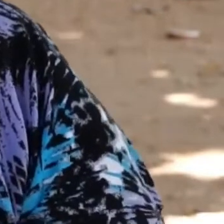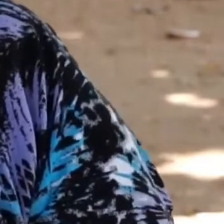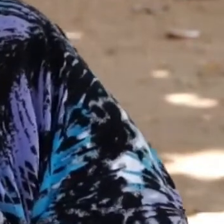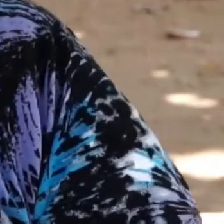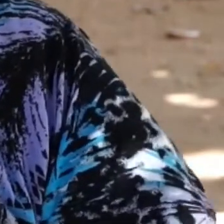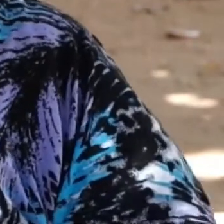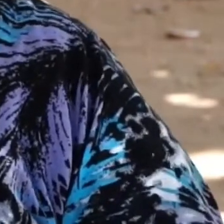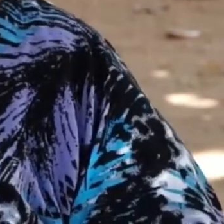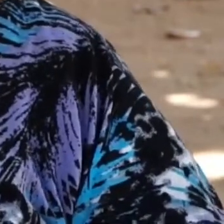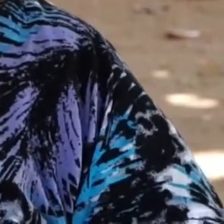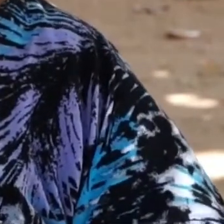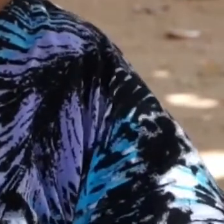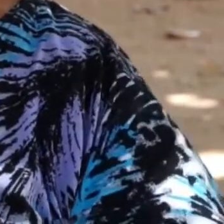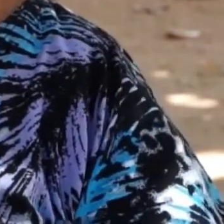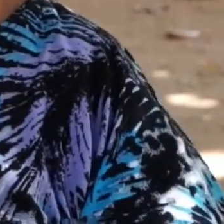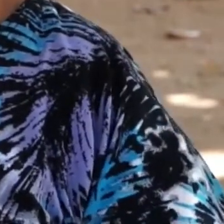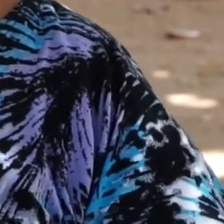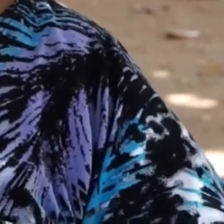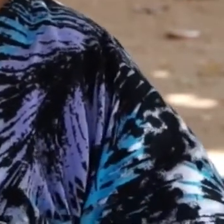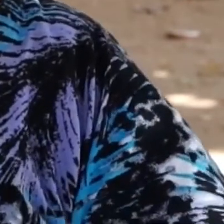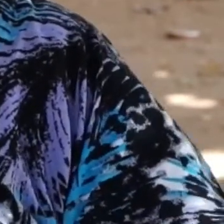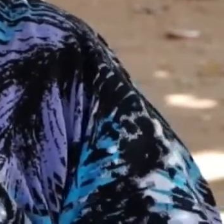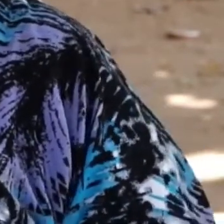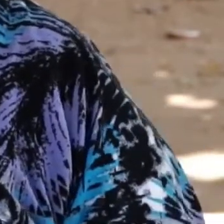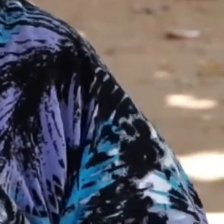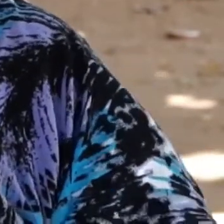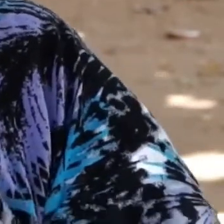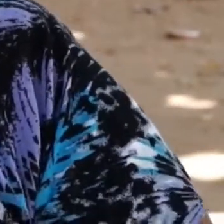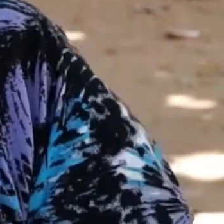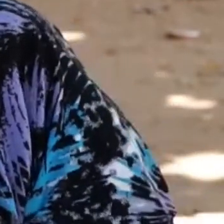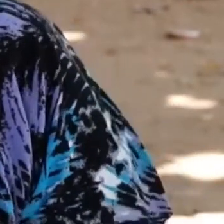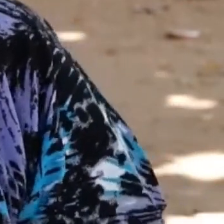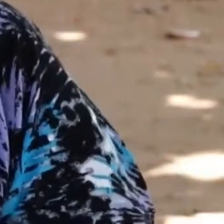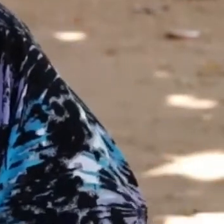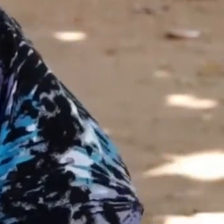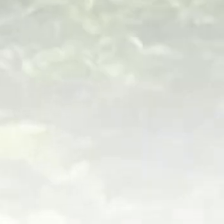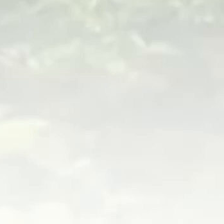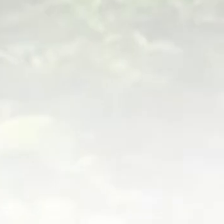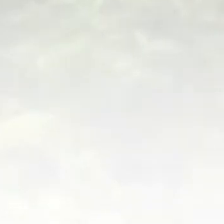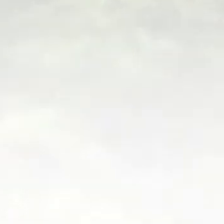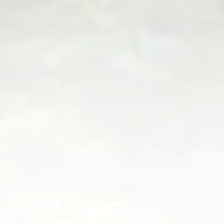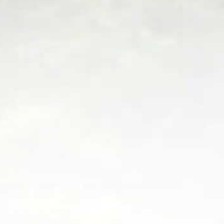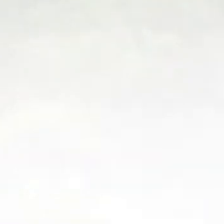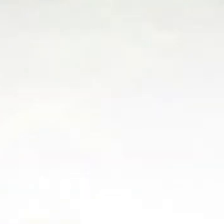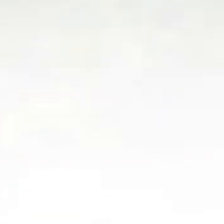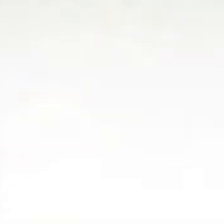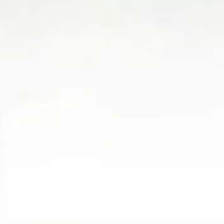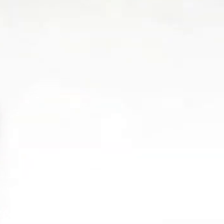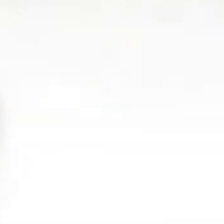que estiver errado, a gente tem que chamar atenção para a gente dar o conselho para evitar certas coisas.